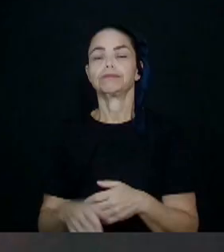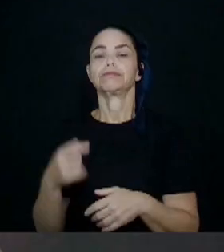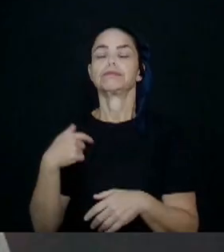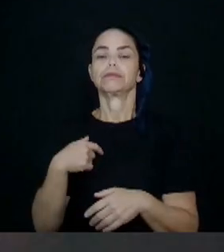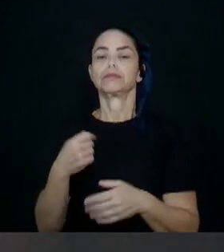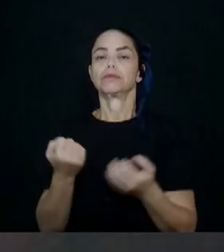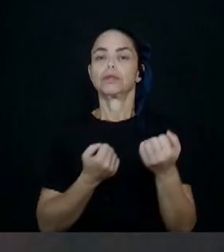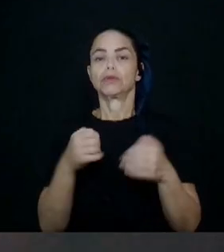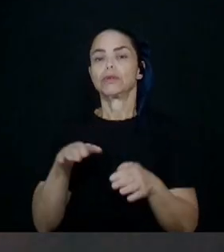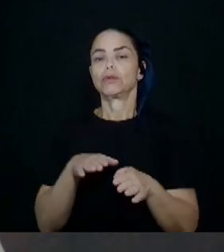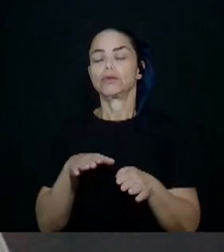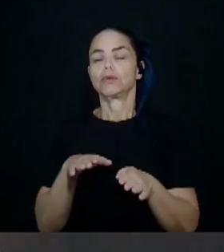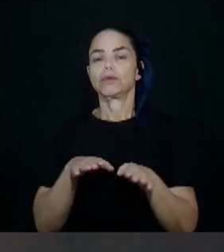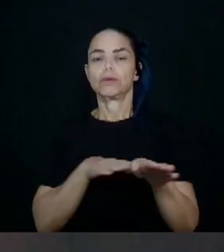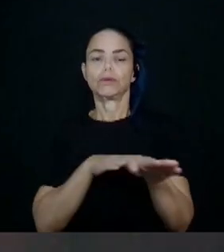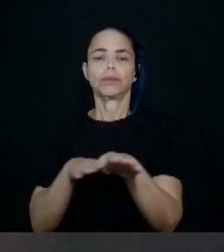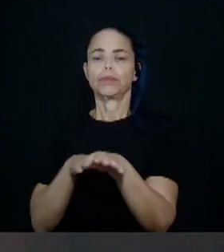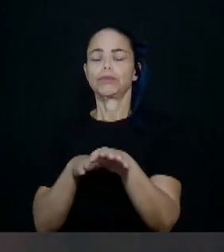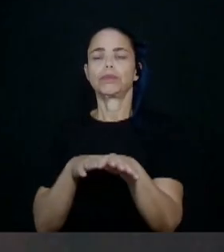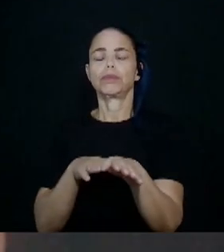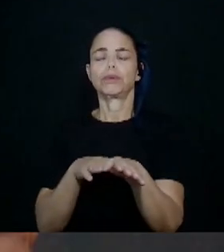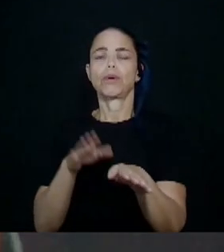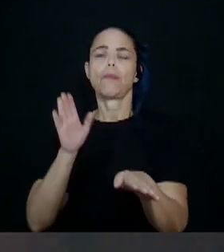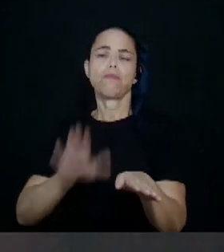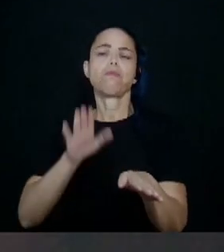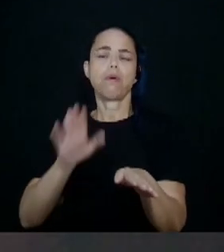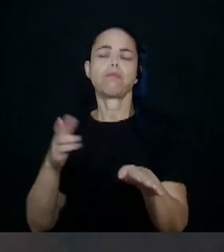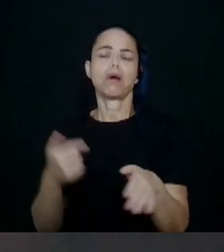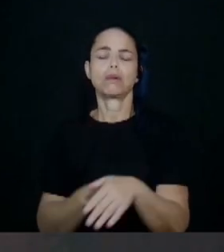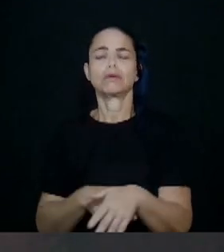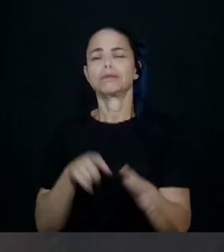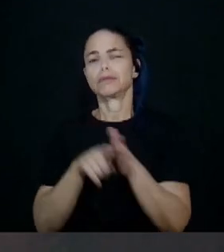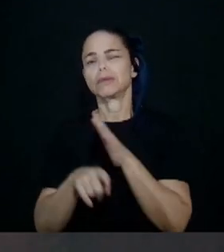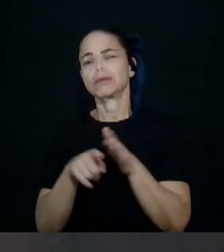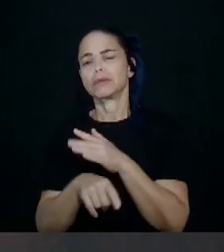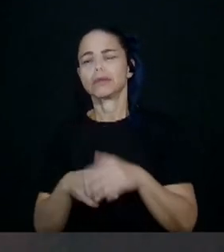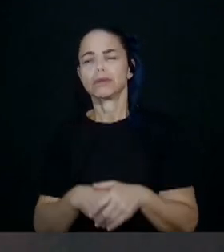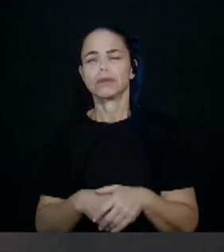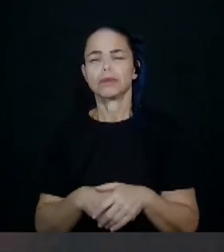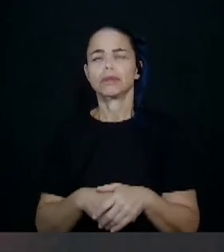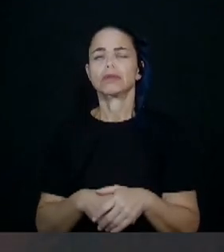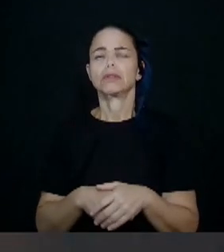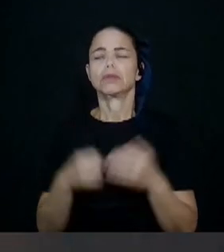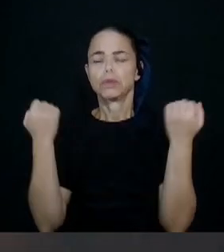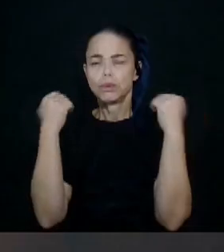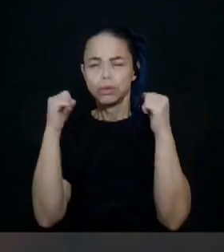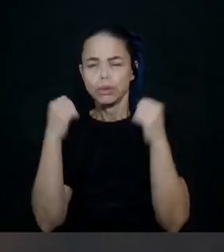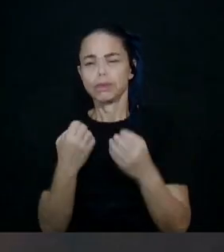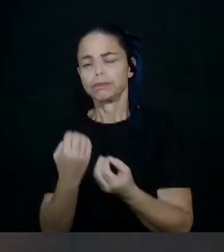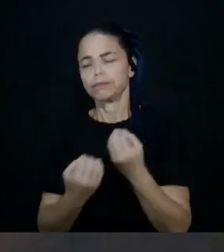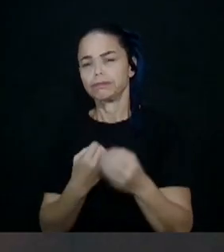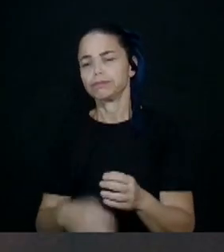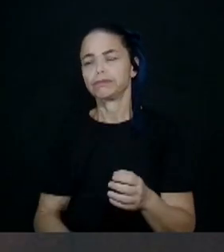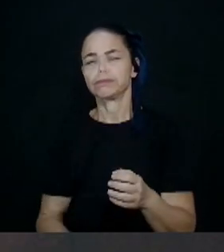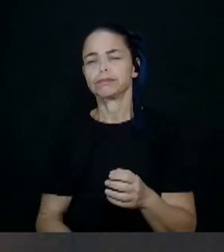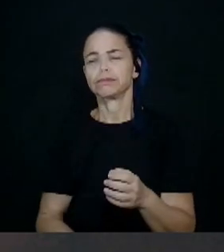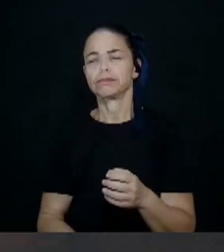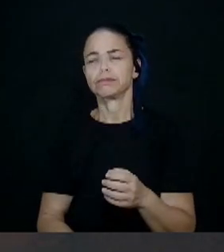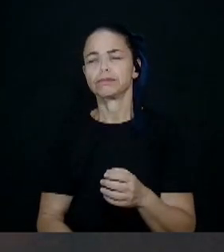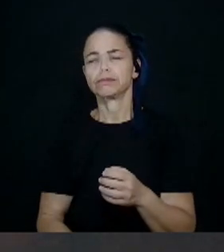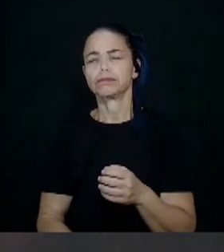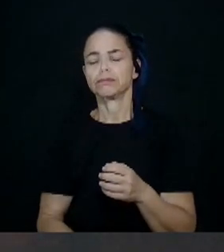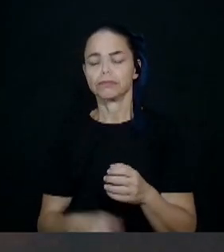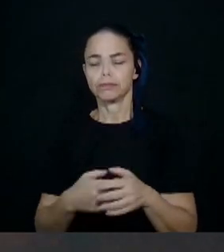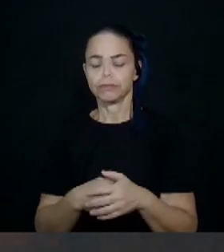é fechado, questionado, buzina, tudo isso é um fator estressante. Como está? Porque nós oscilamos, né?